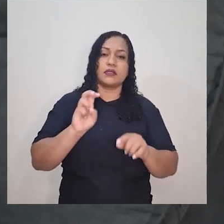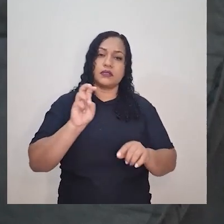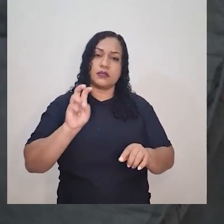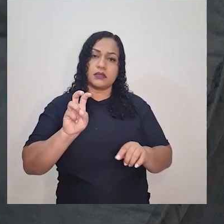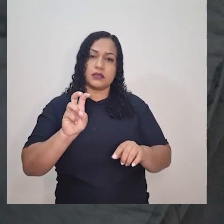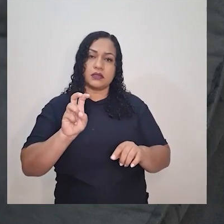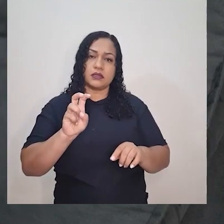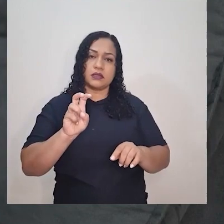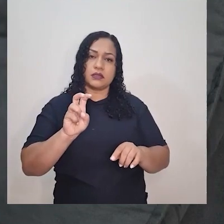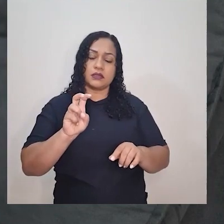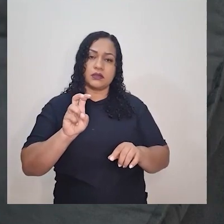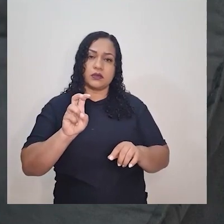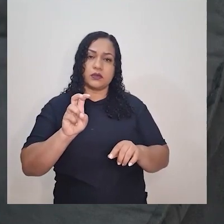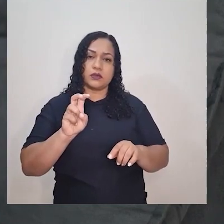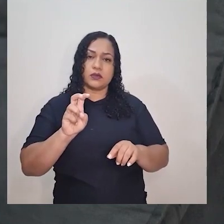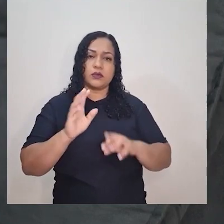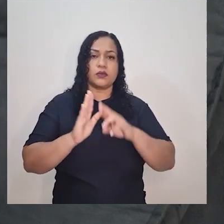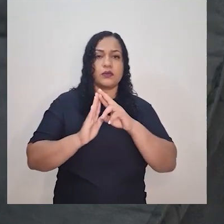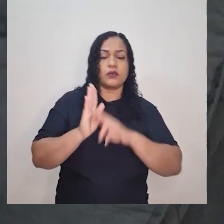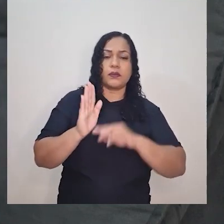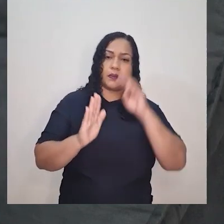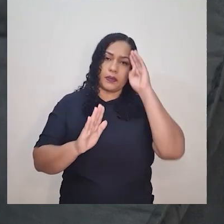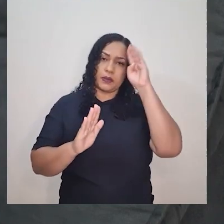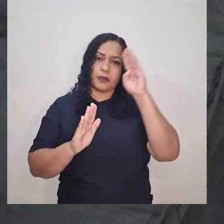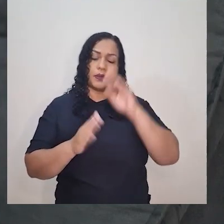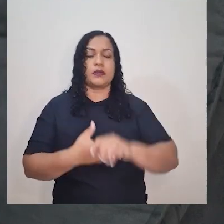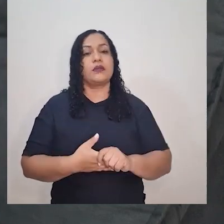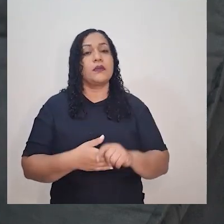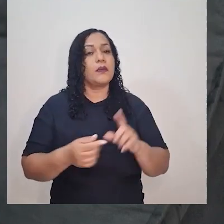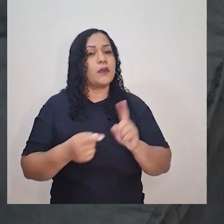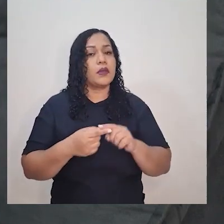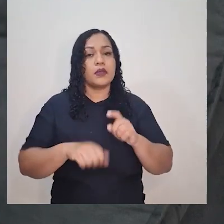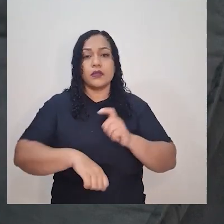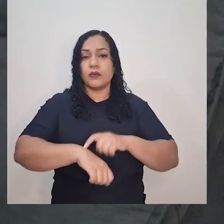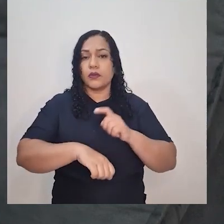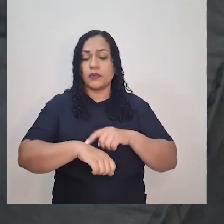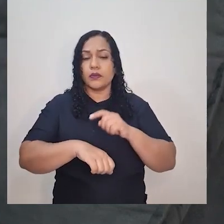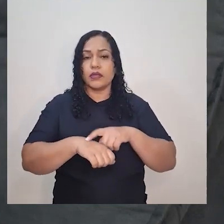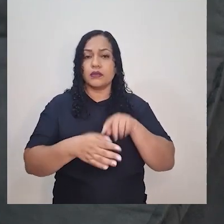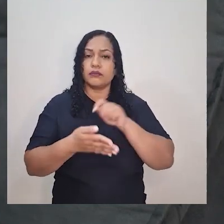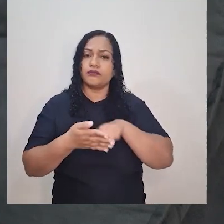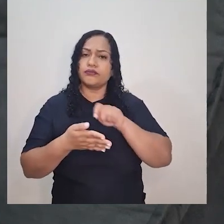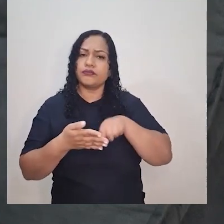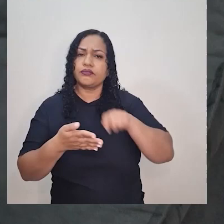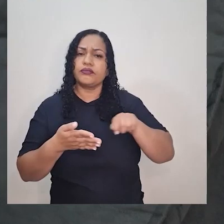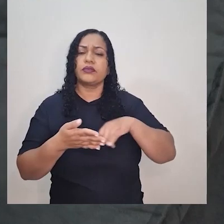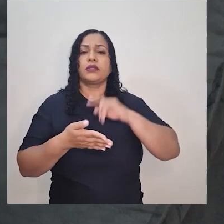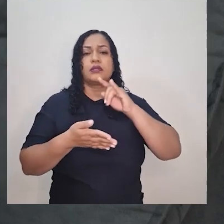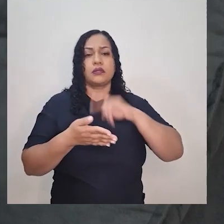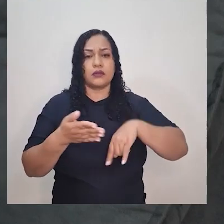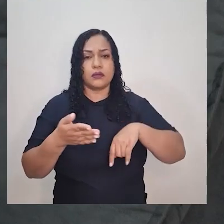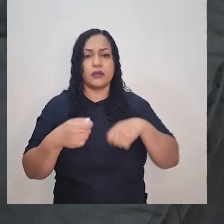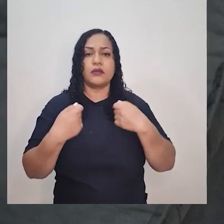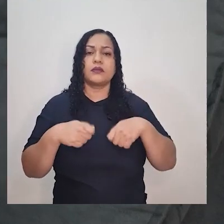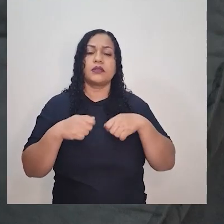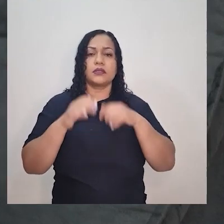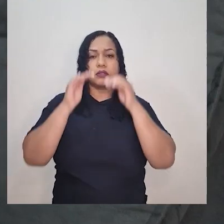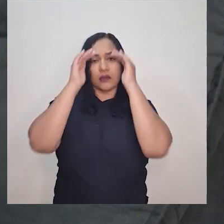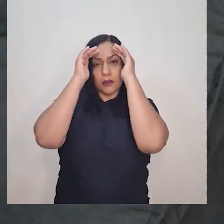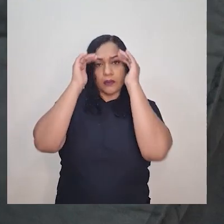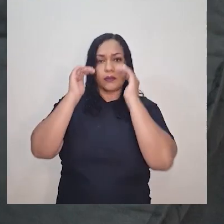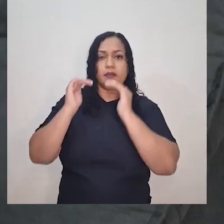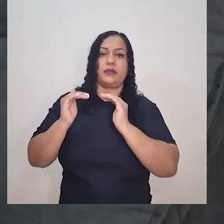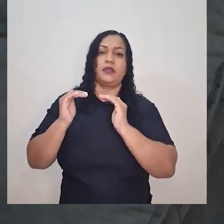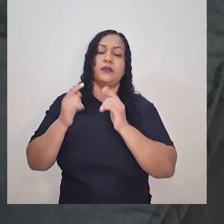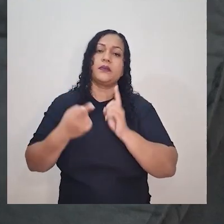princípios. É importante nós conhecermos para que, na hora da elaboração desse documento, esses princípios eles sejam contemplados.